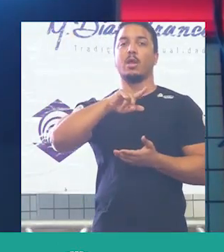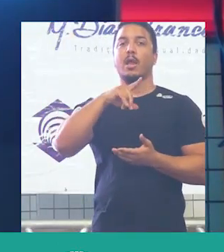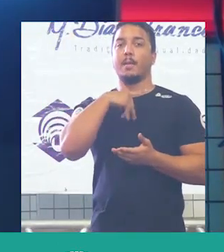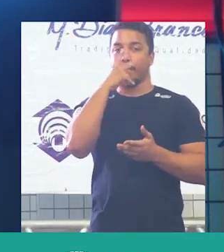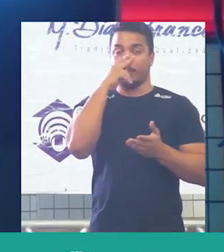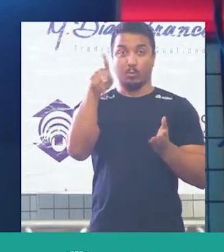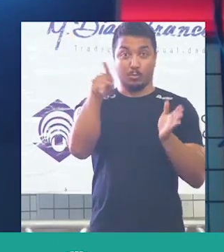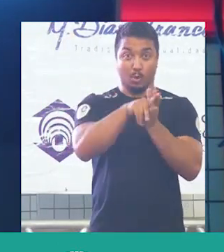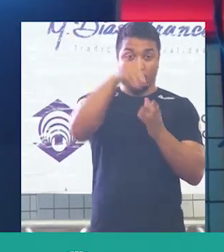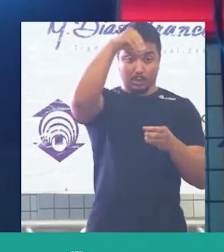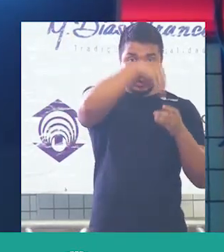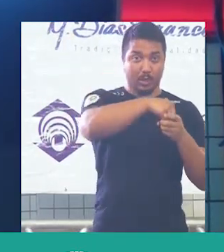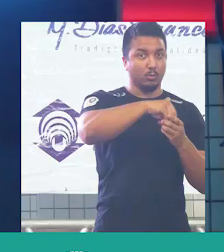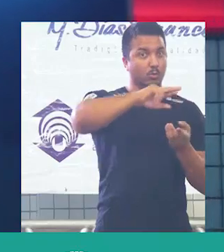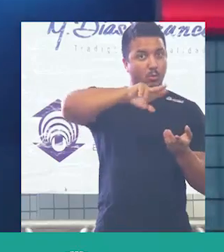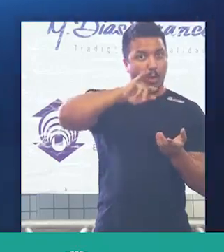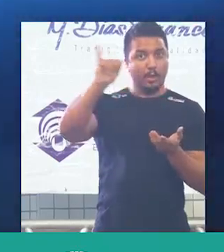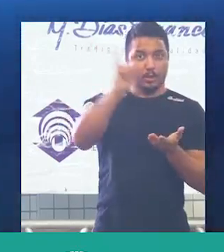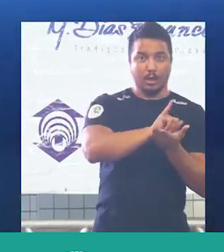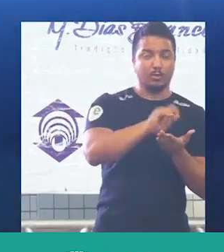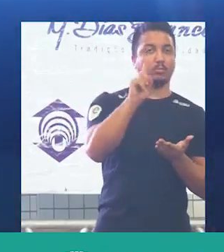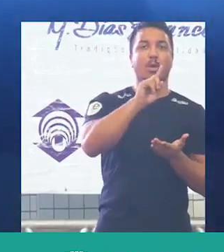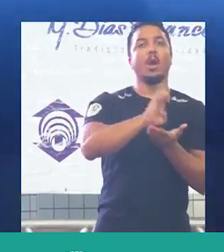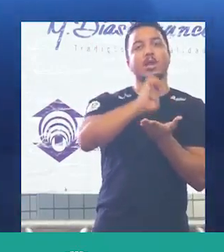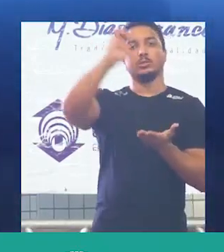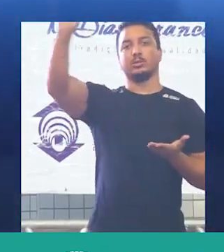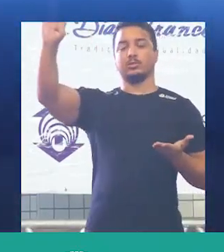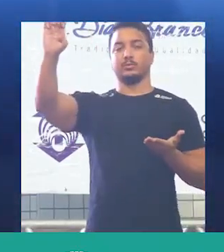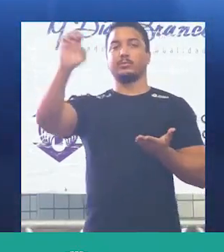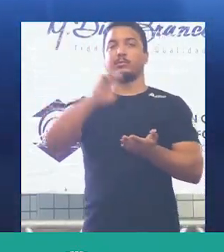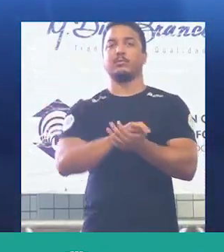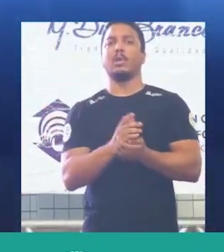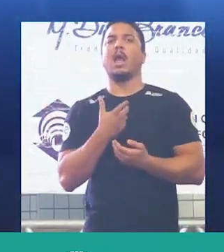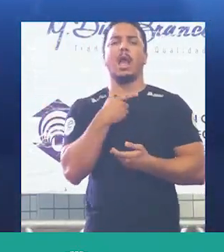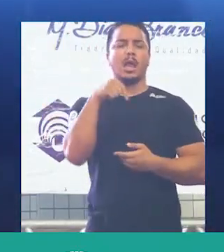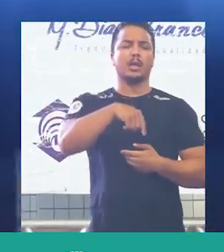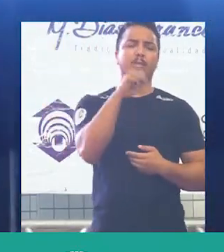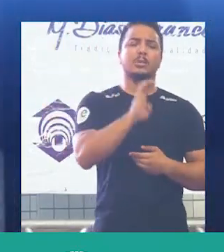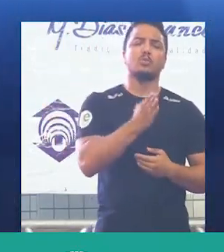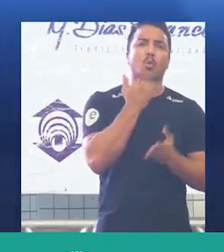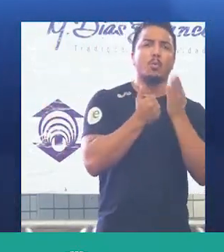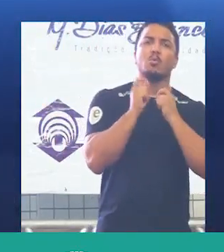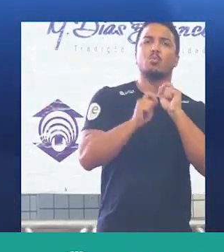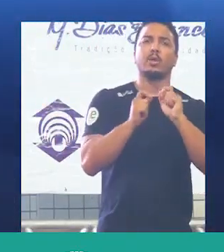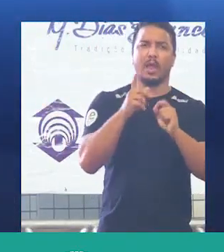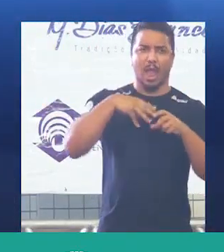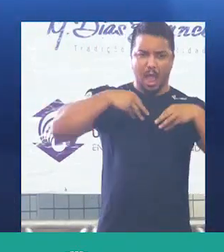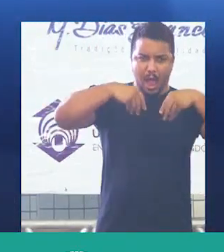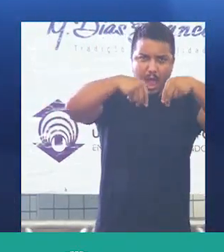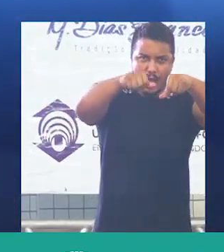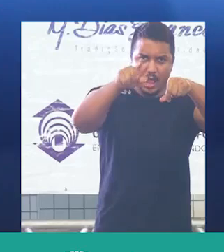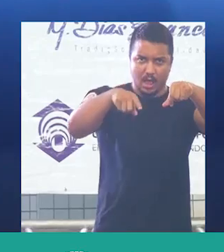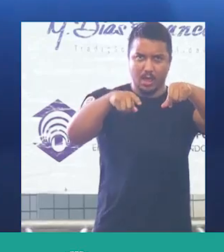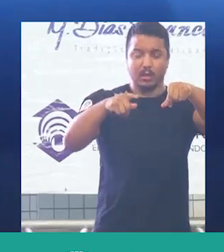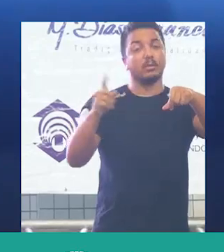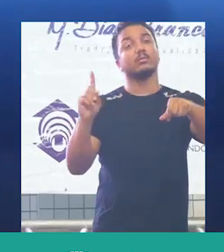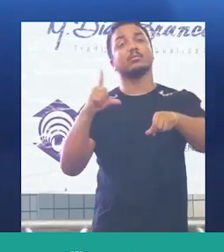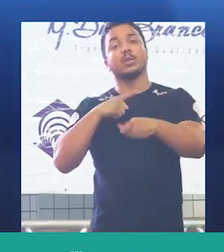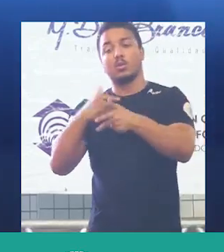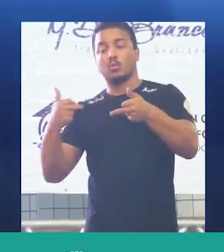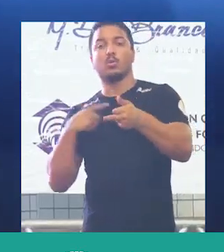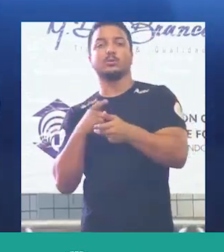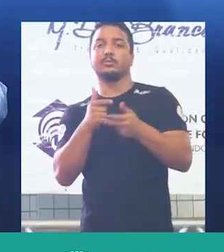mercado interno. Agora pronto, Ciliano. E a gente vai comer o que aqui? Areia? Lógico que existem